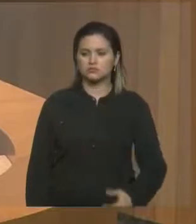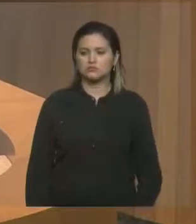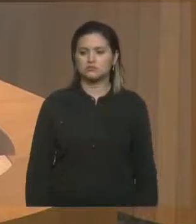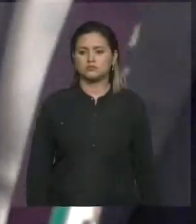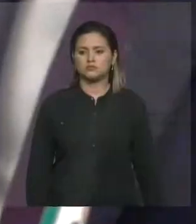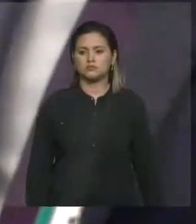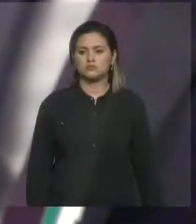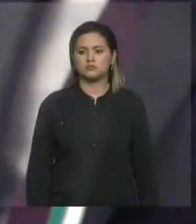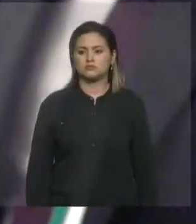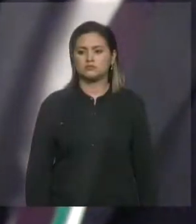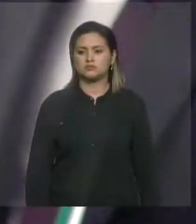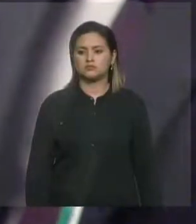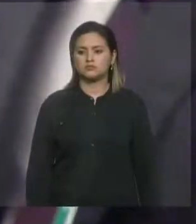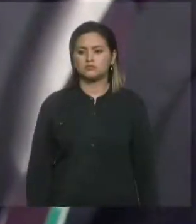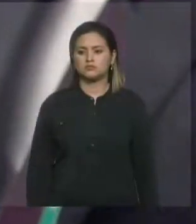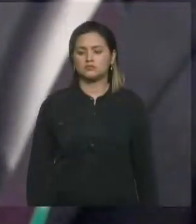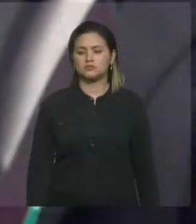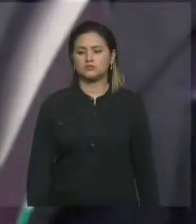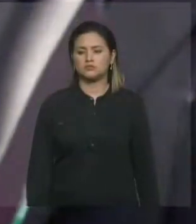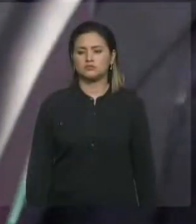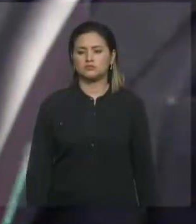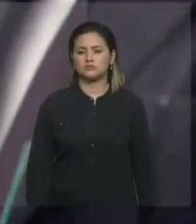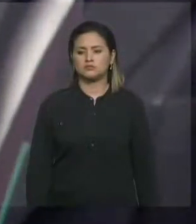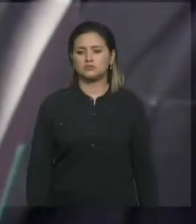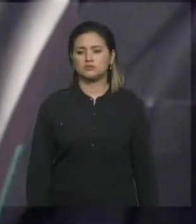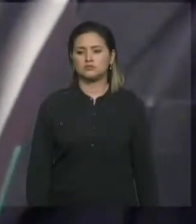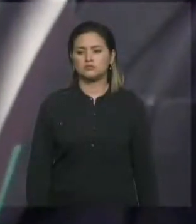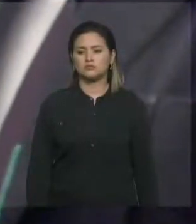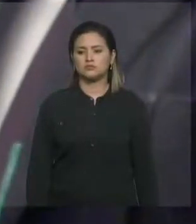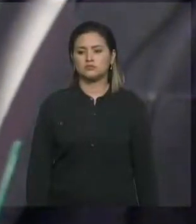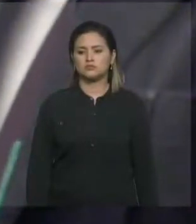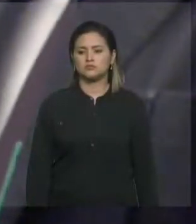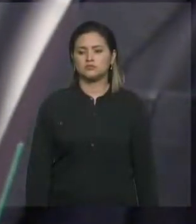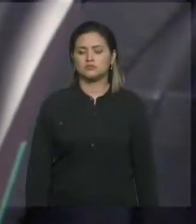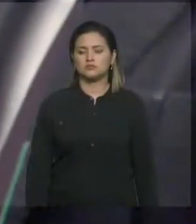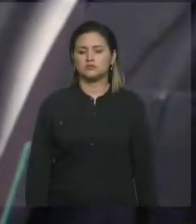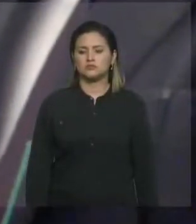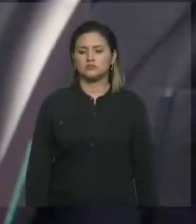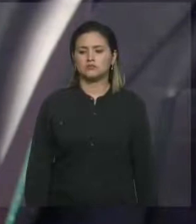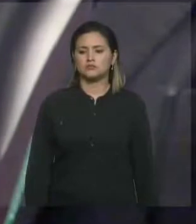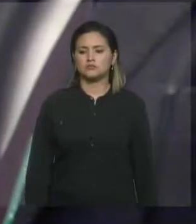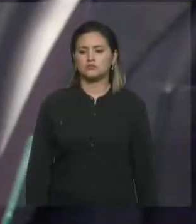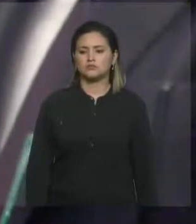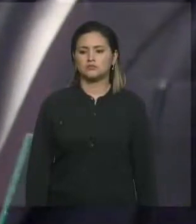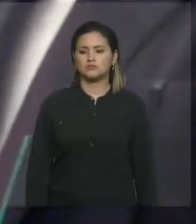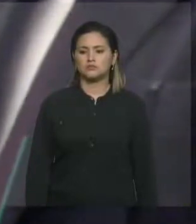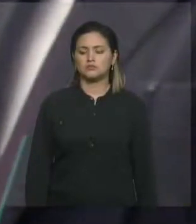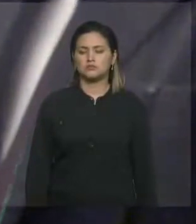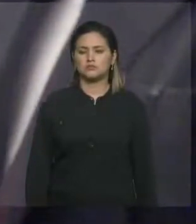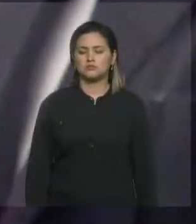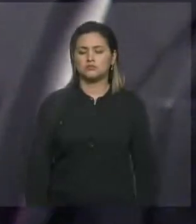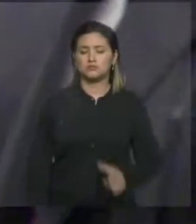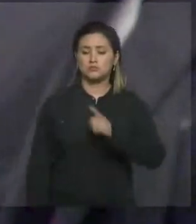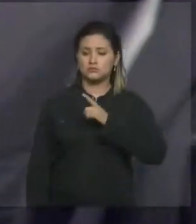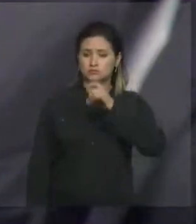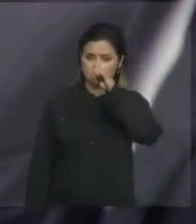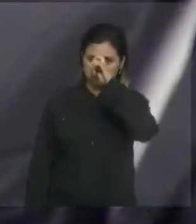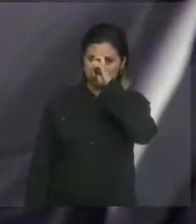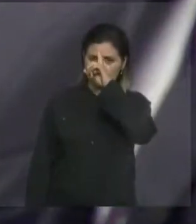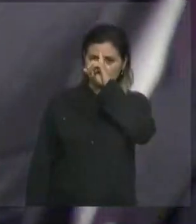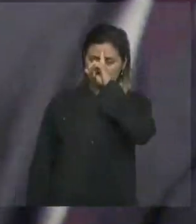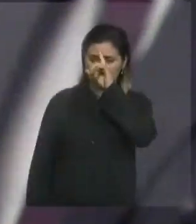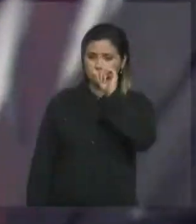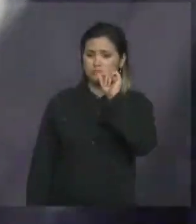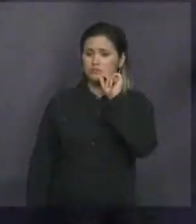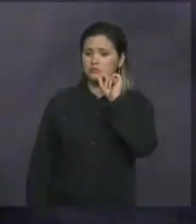também tem o sentimento voltado só para avançar um pouquinho aqui, para a saúde, que tem os hospitais que deixaram de fazer